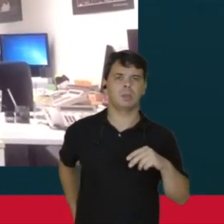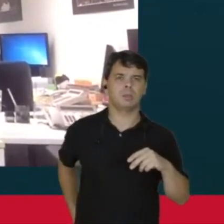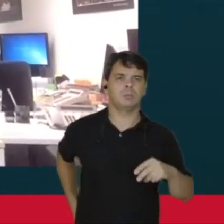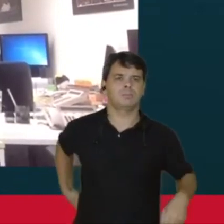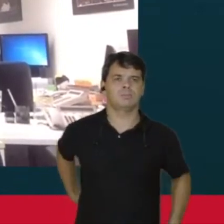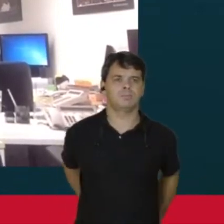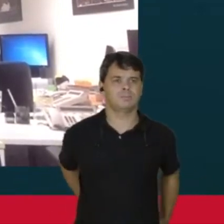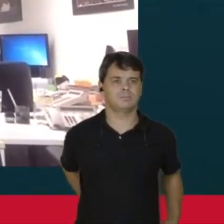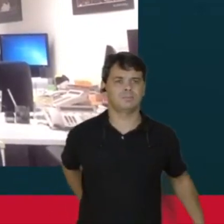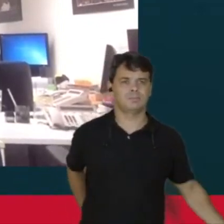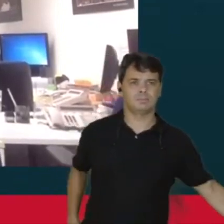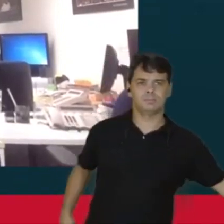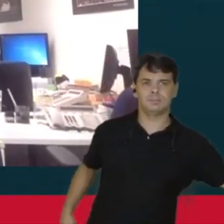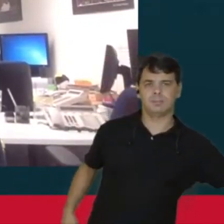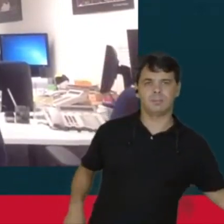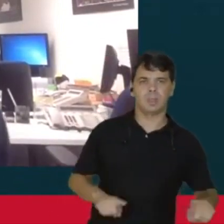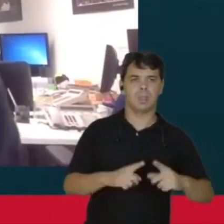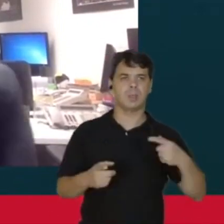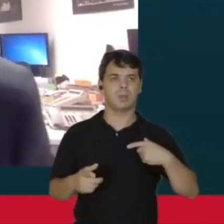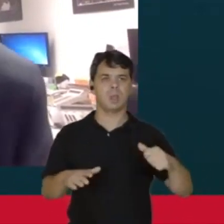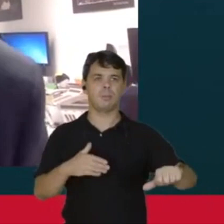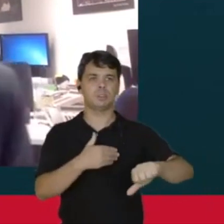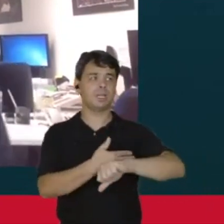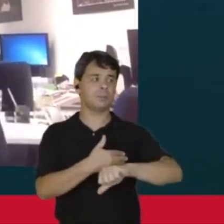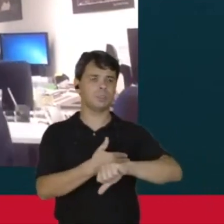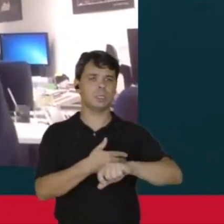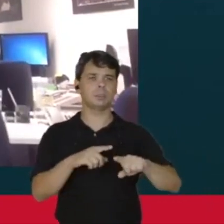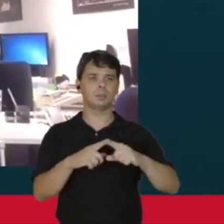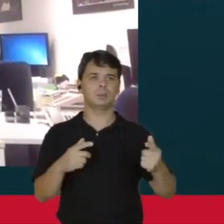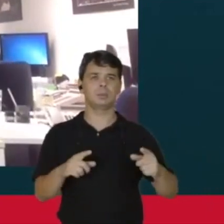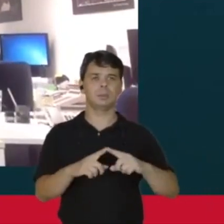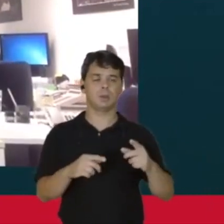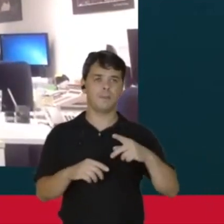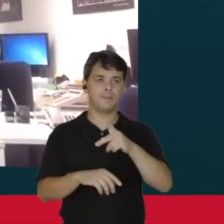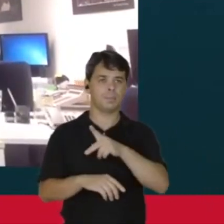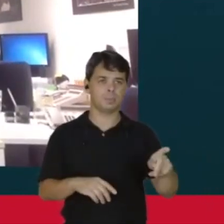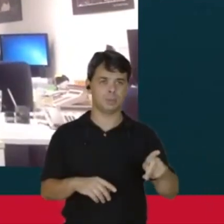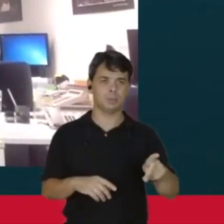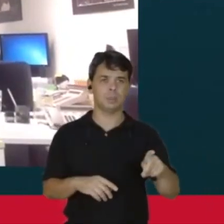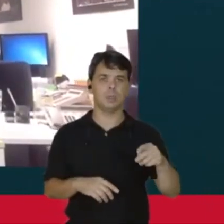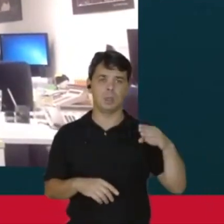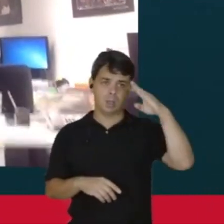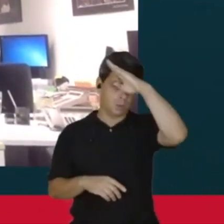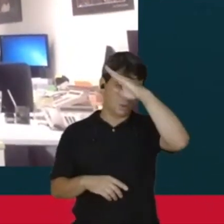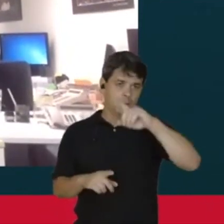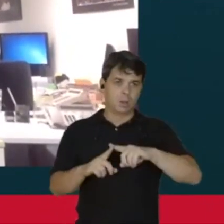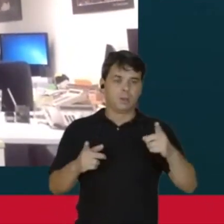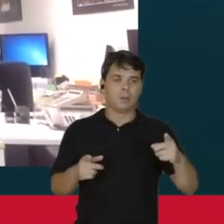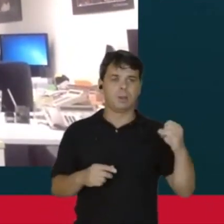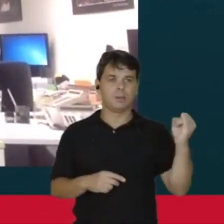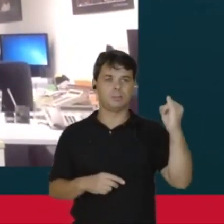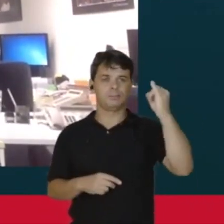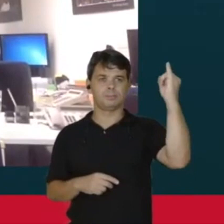desqualificado ou teria rejeitado a acusação do crime de genocídio ao presidente da República. É muito importante dizer,